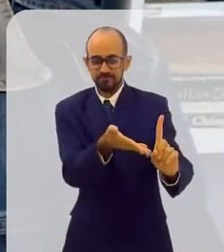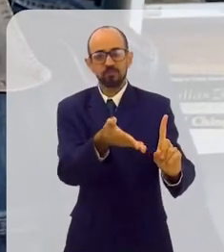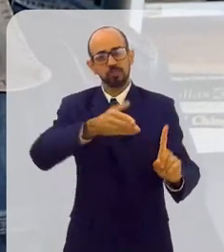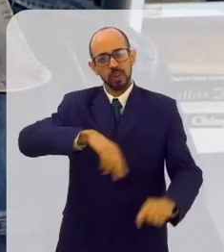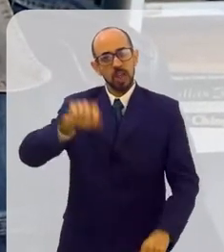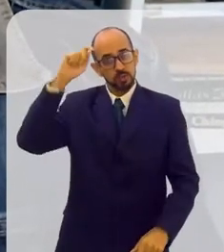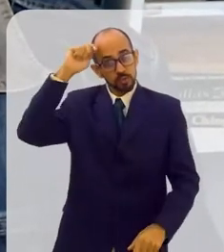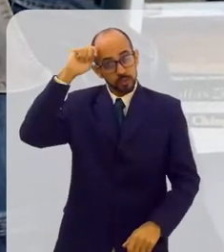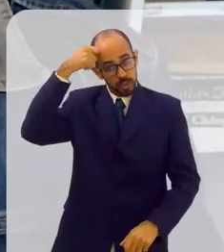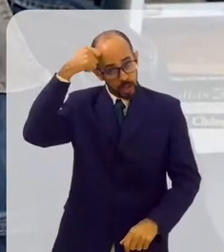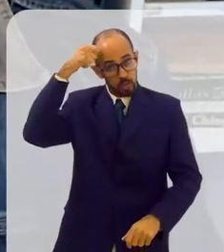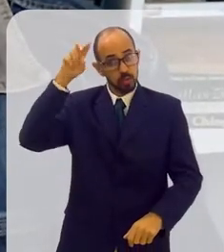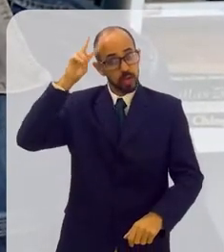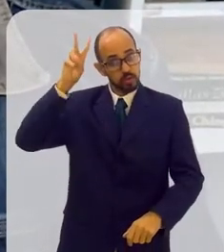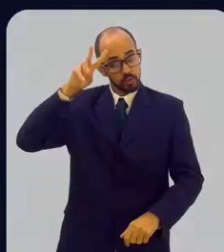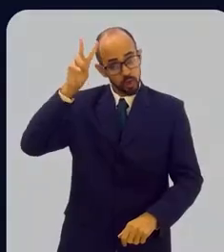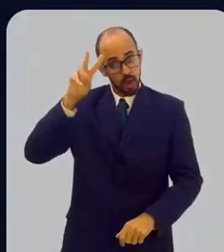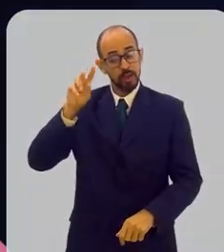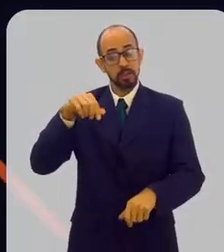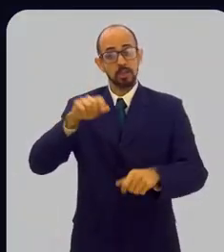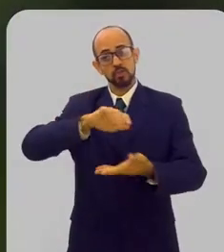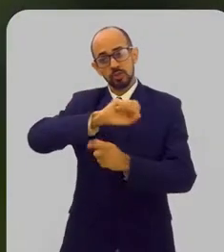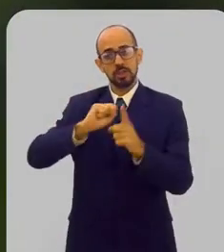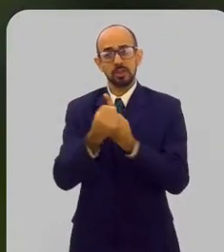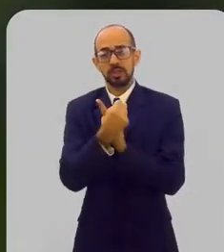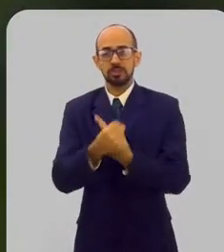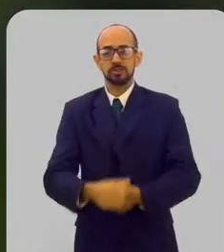negro na história e na sociedade?